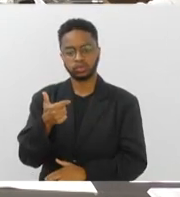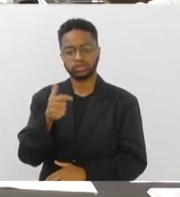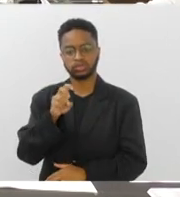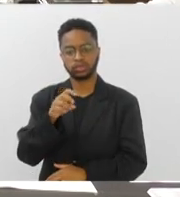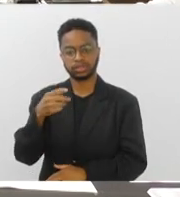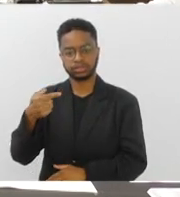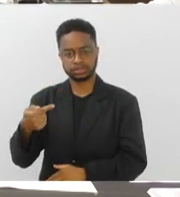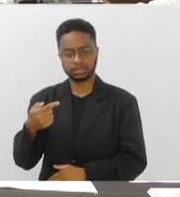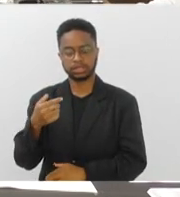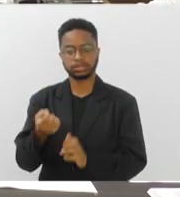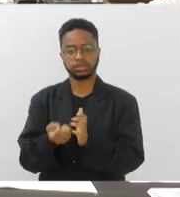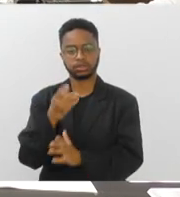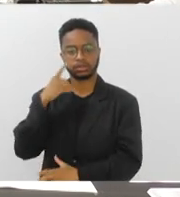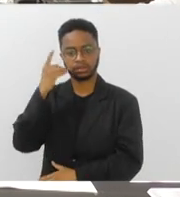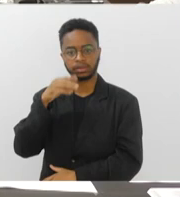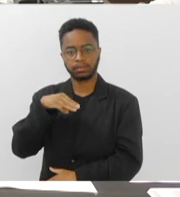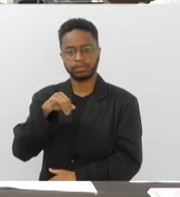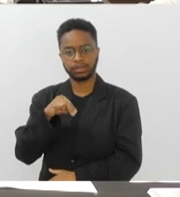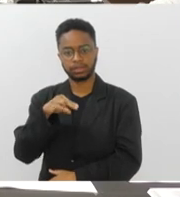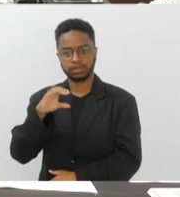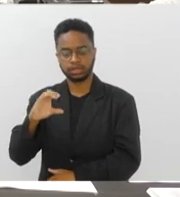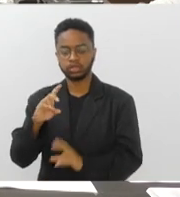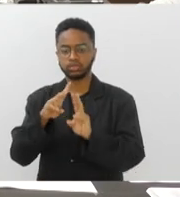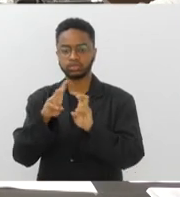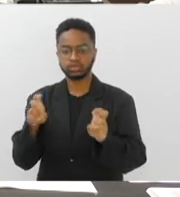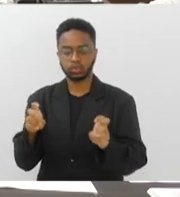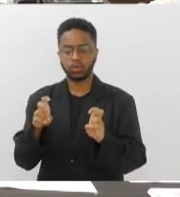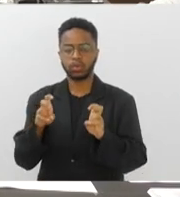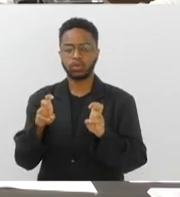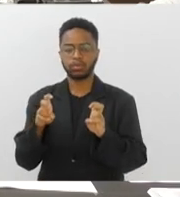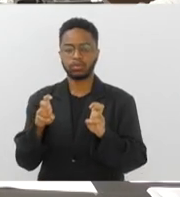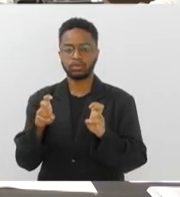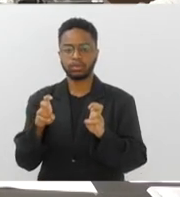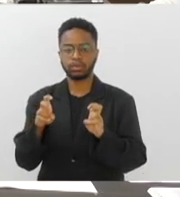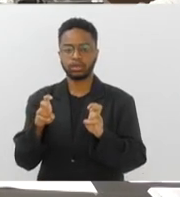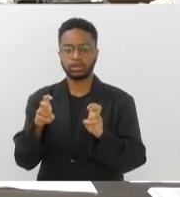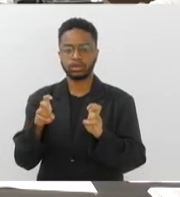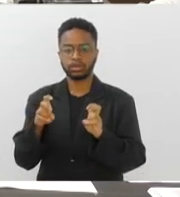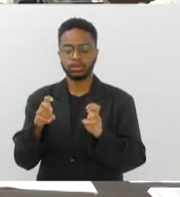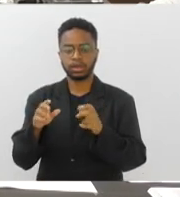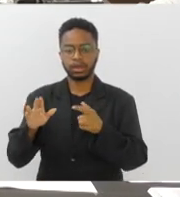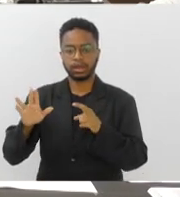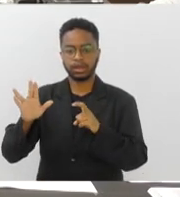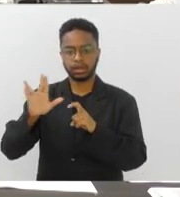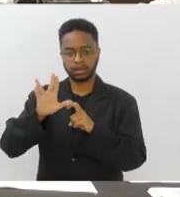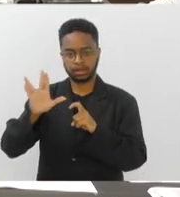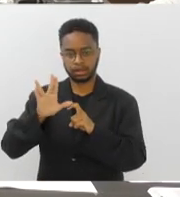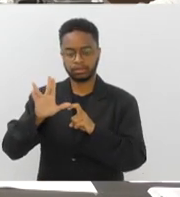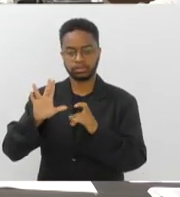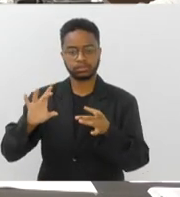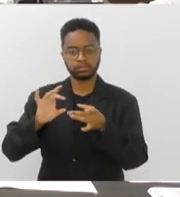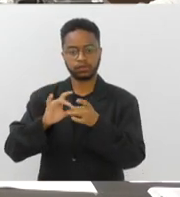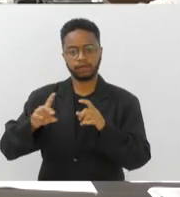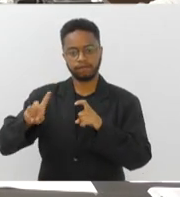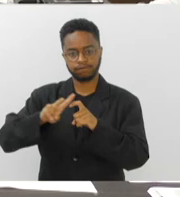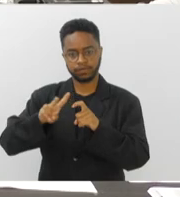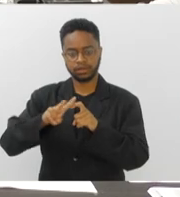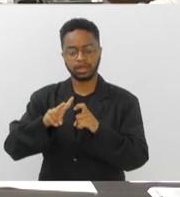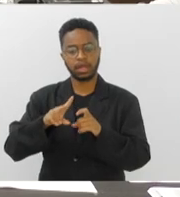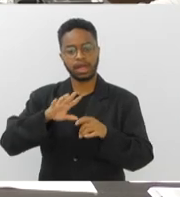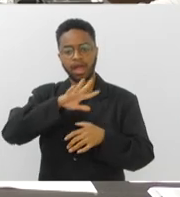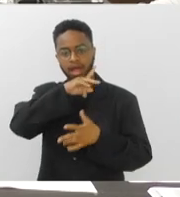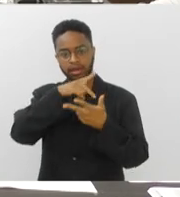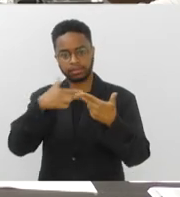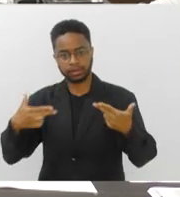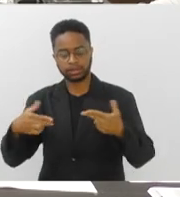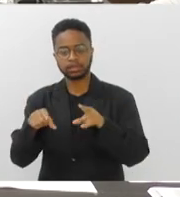autoria do deputado Carlos Mink, que regulamenta o exercício da prescrição de canabidioides pela medicina veterinária em animais de estimação